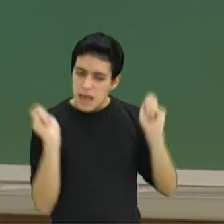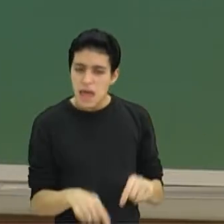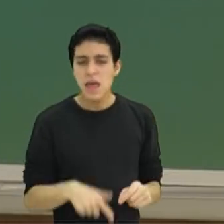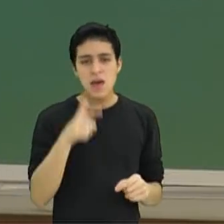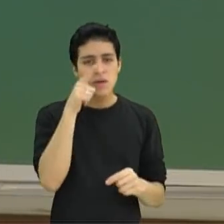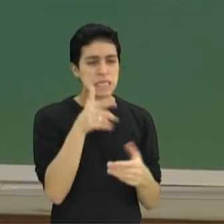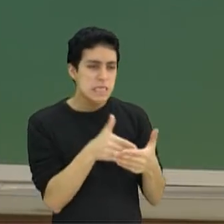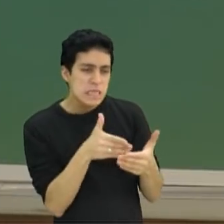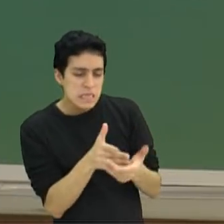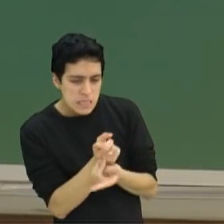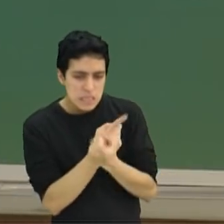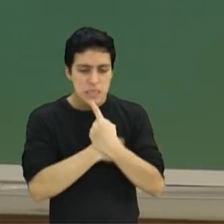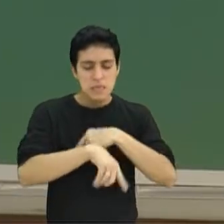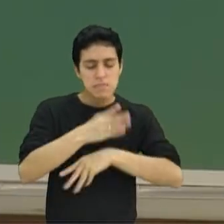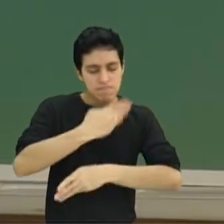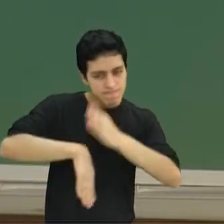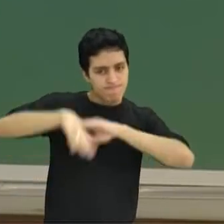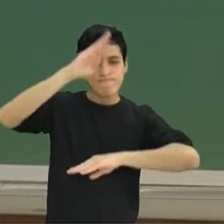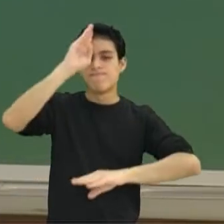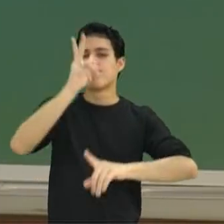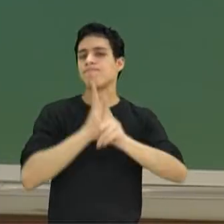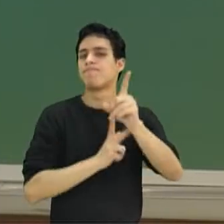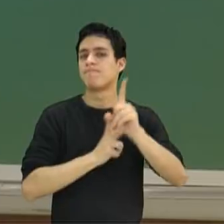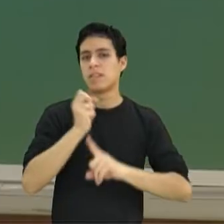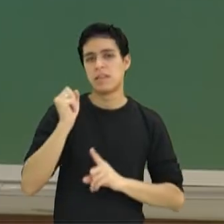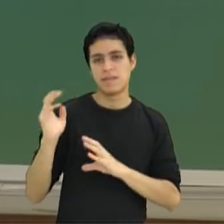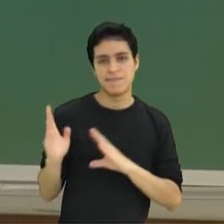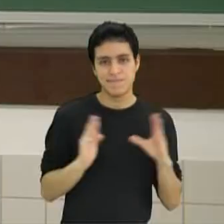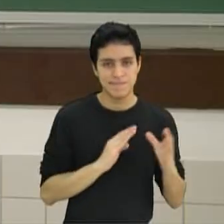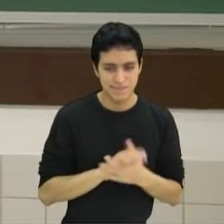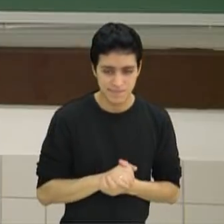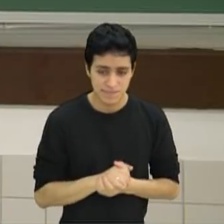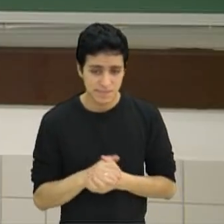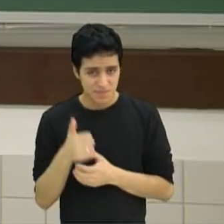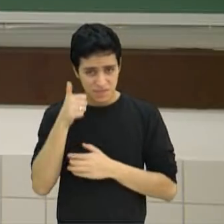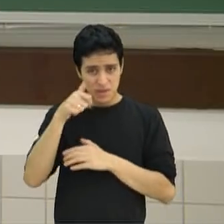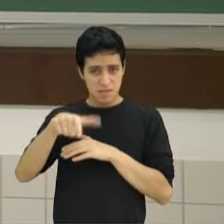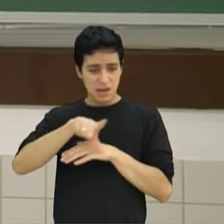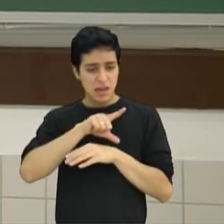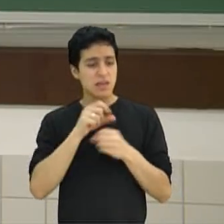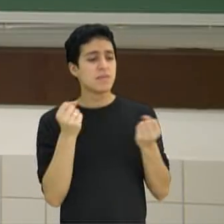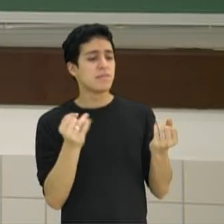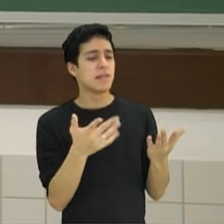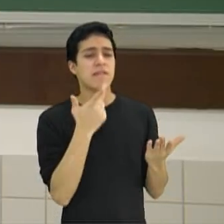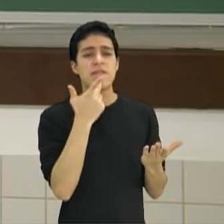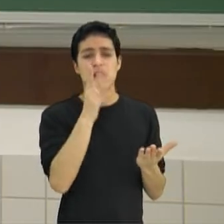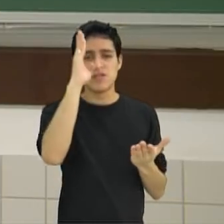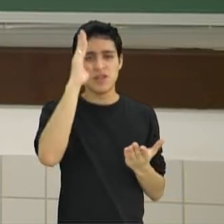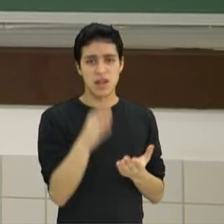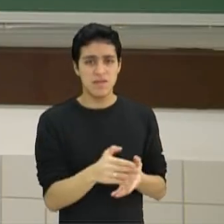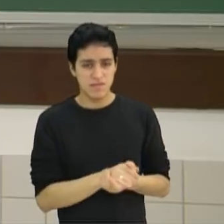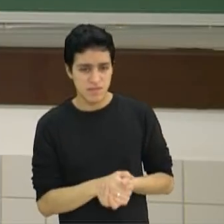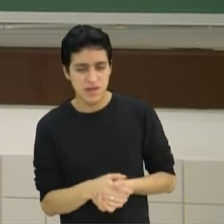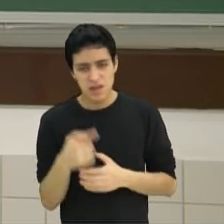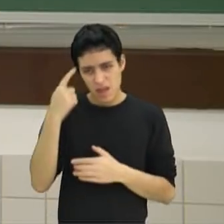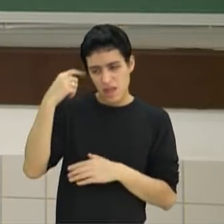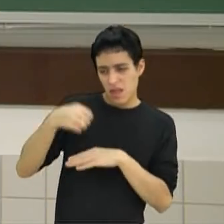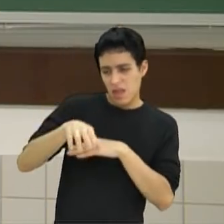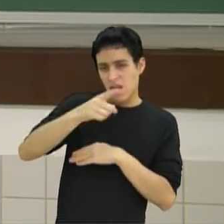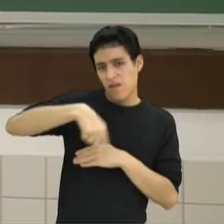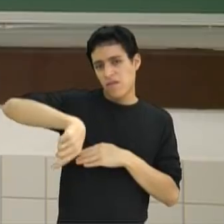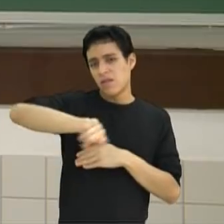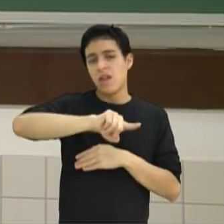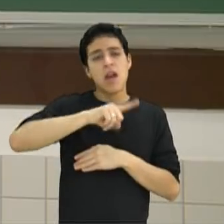os limites. Ainda ela faz uma antecipação, né? E ela mesmo adianta para você, leitor, que